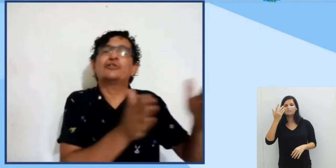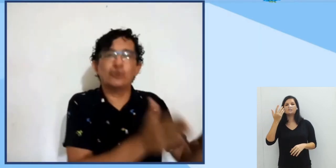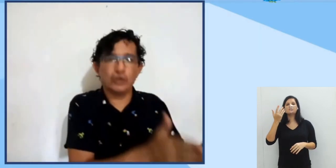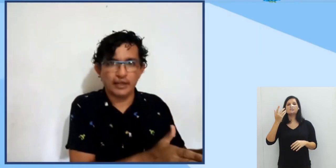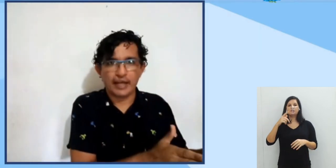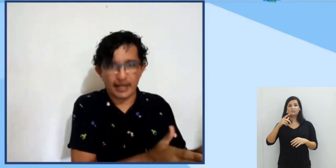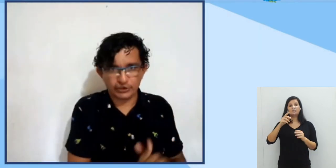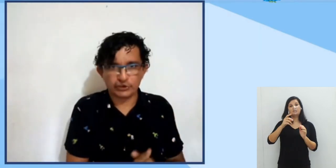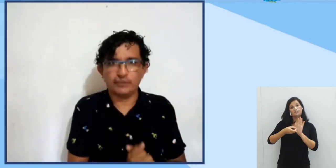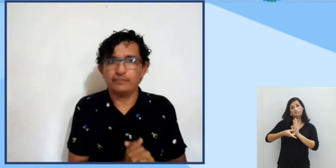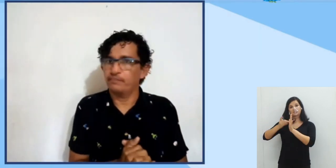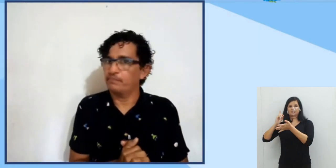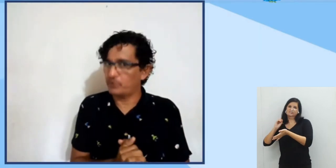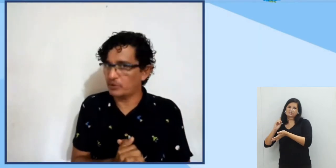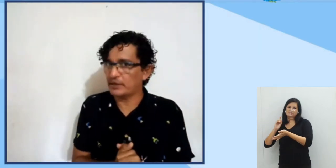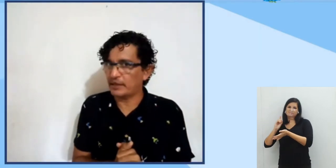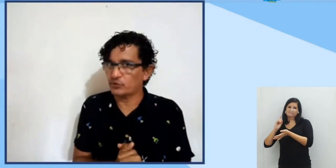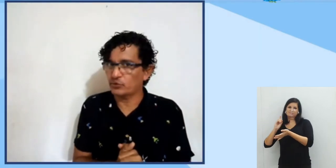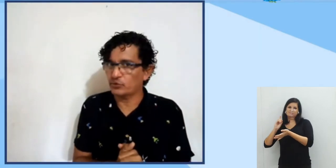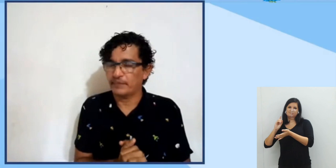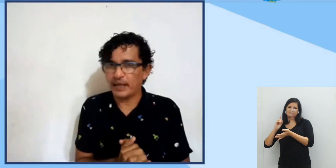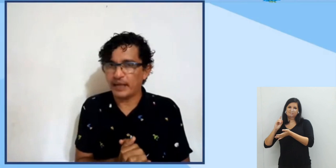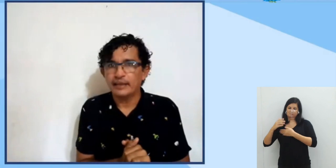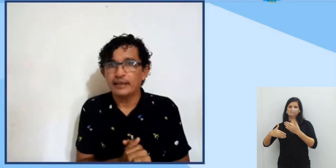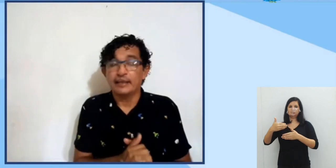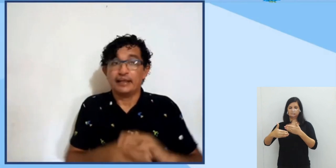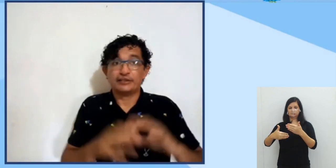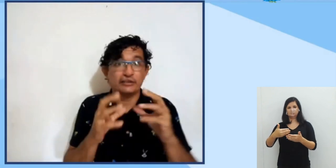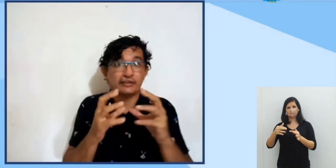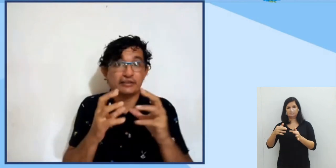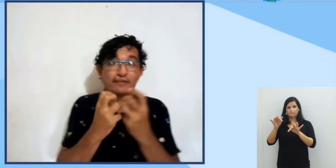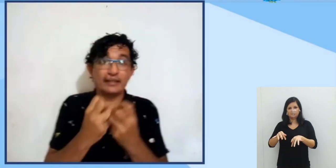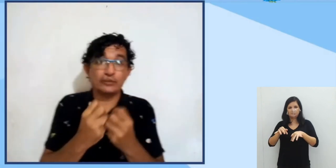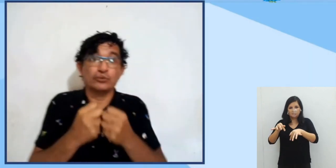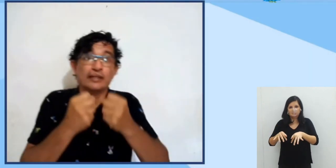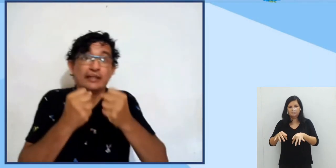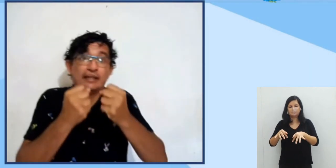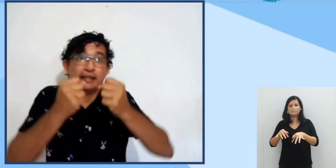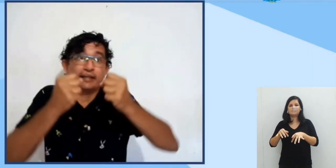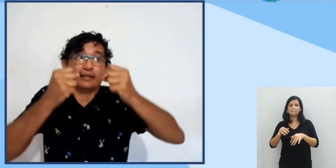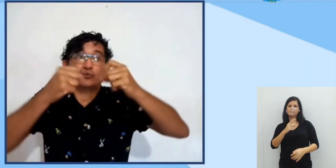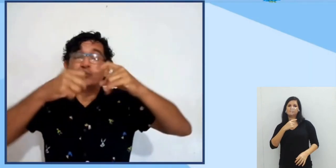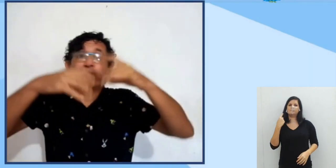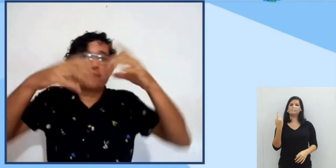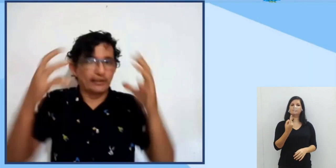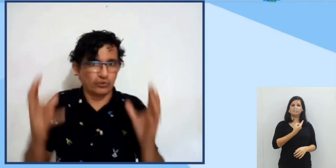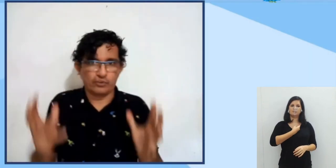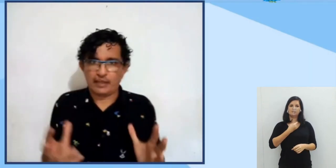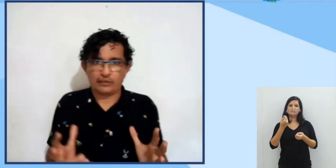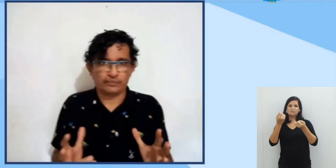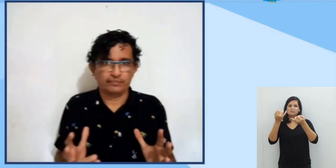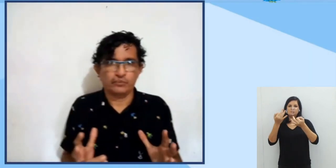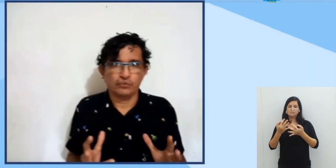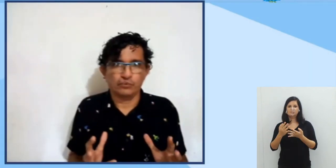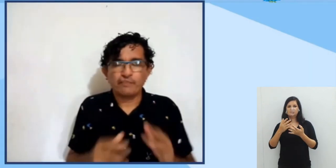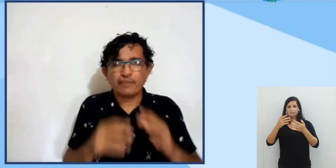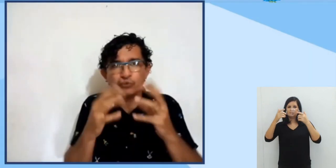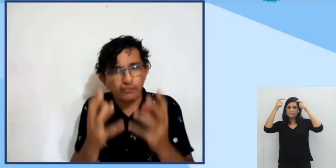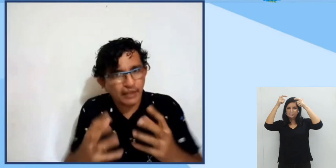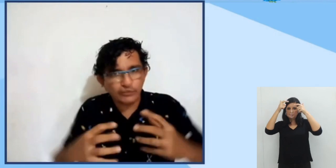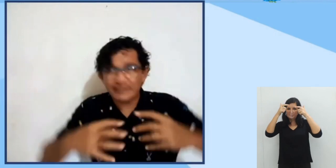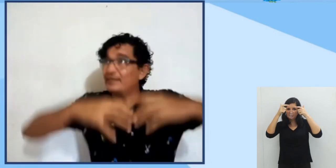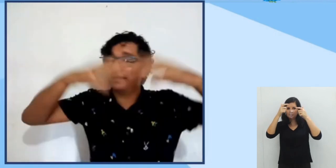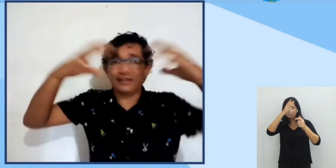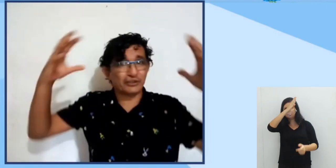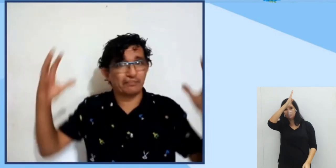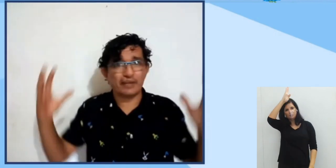elemento anterior a este processo, tá? A gente está falando do Império Romano. O